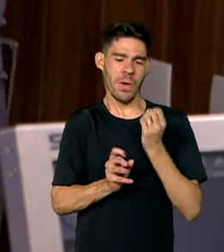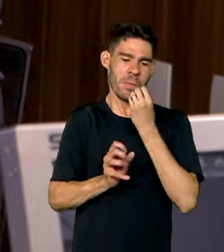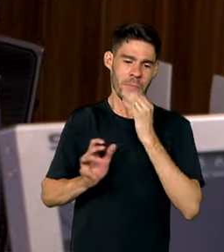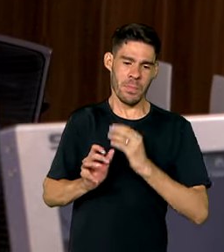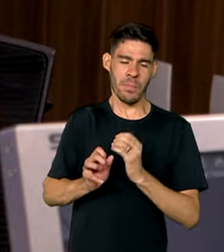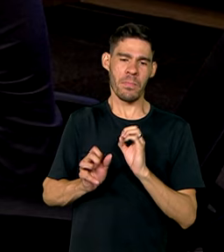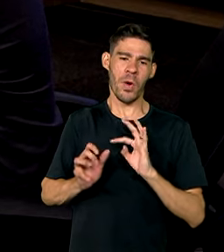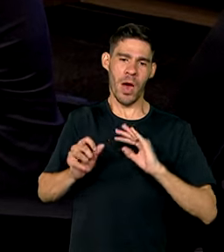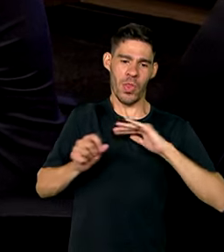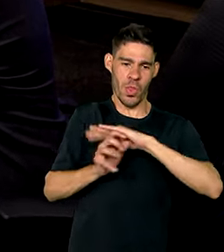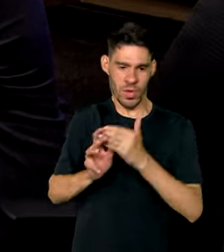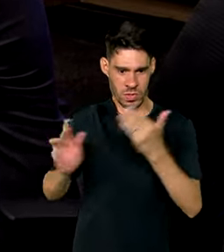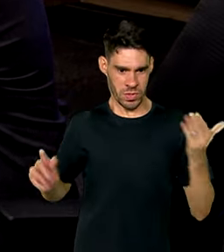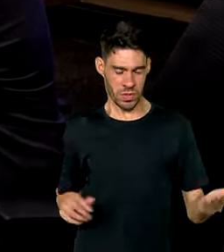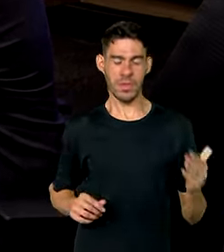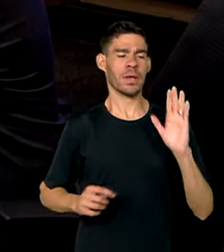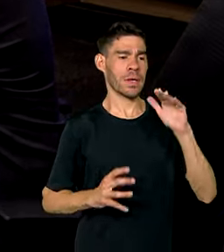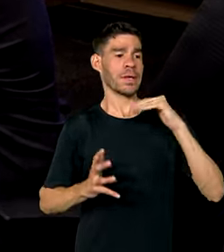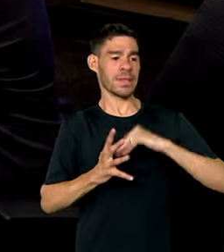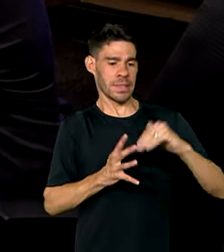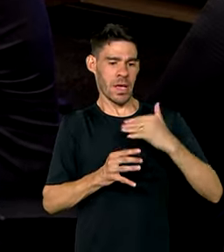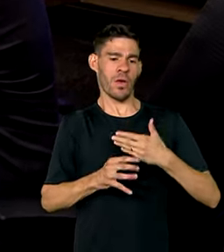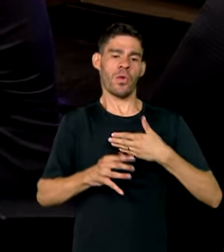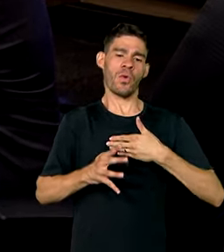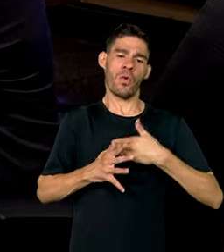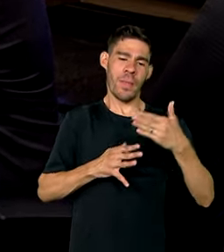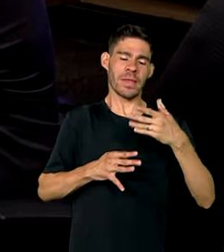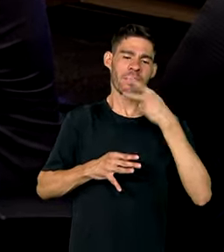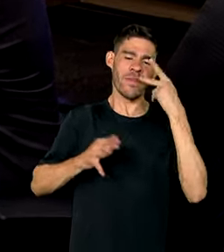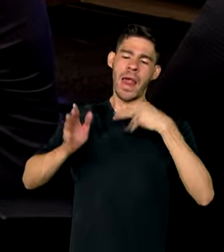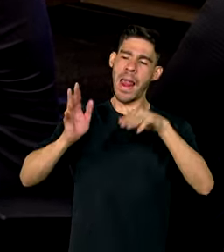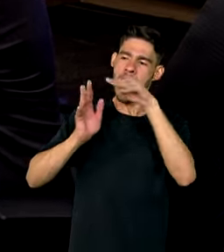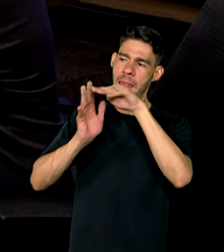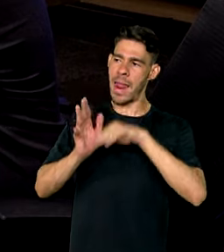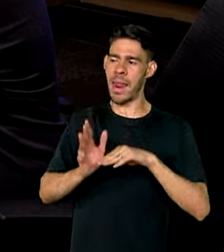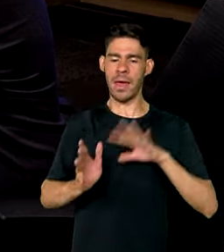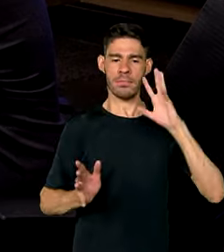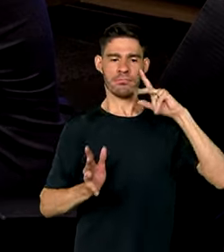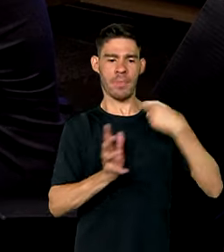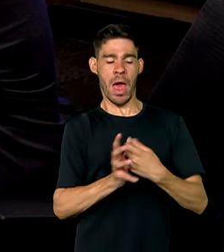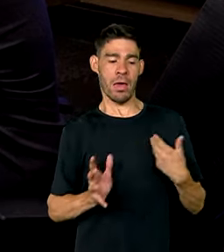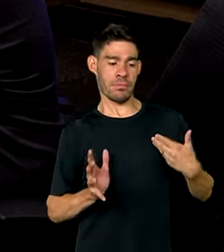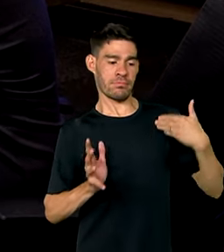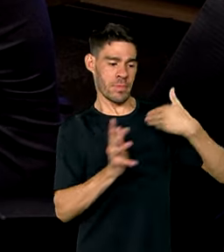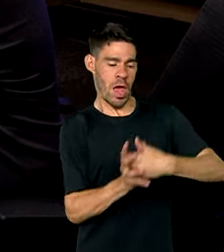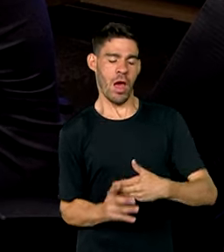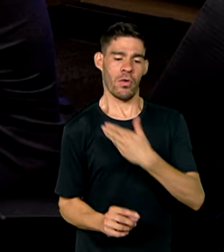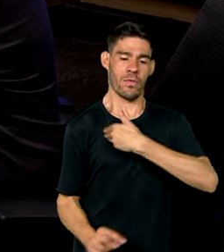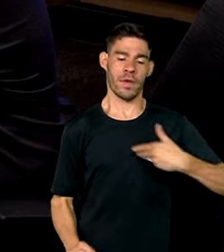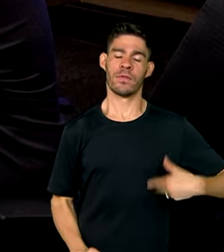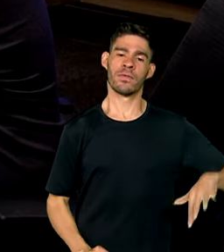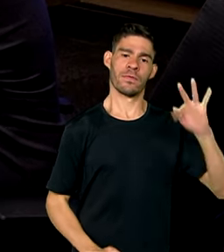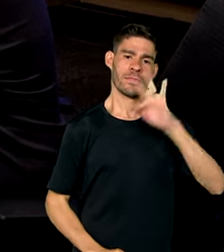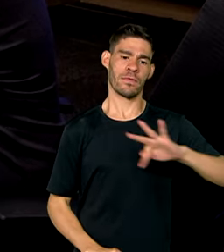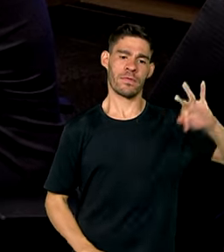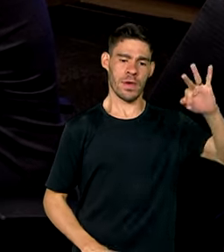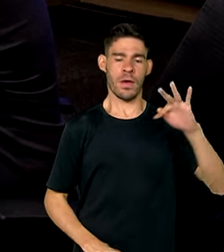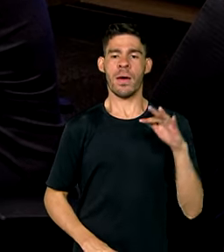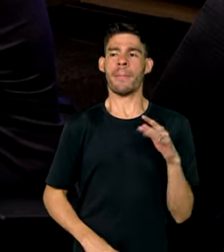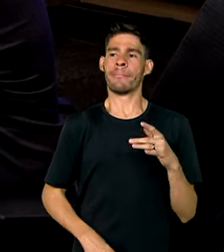nos ouvem. Secretário, vamos começar falando das medidas que foram tomadas até agora pelo governo federal para combater os sites que